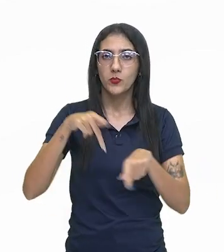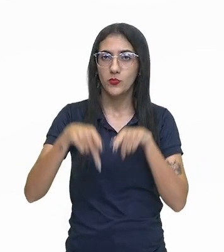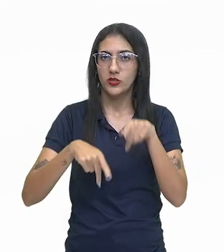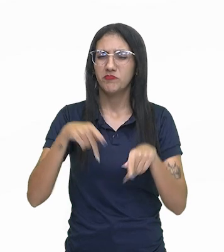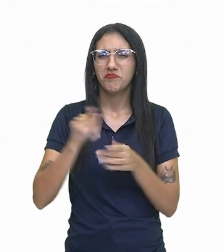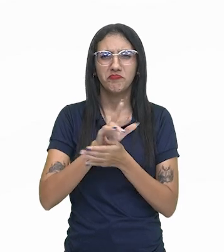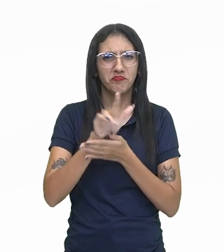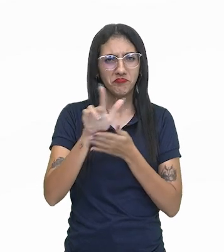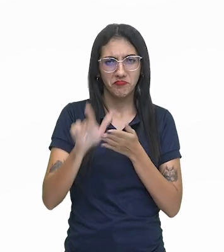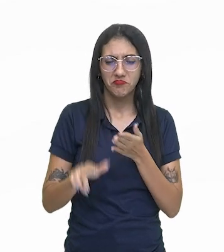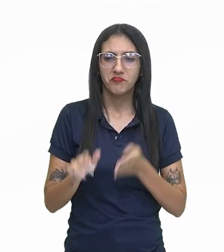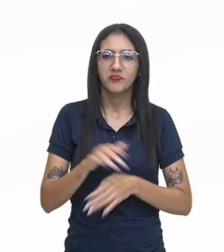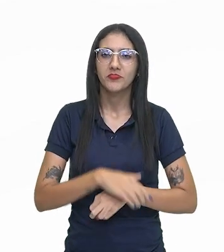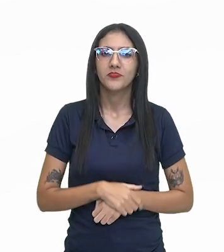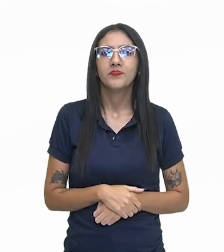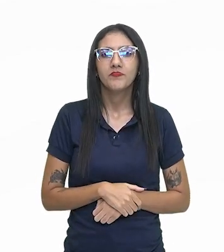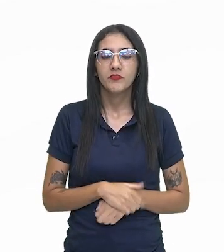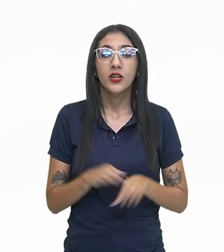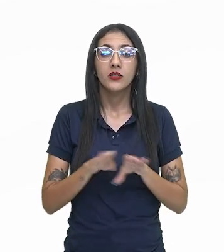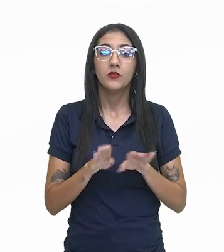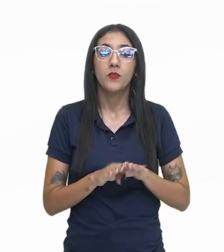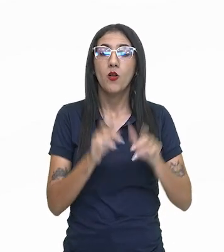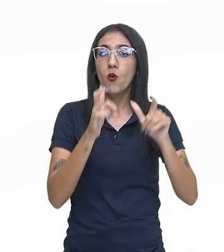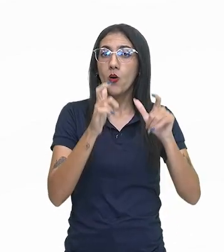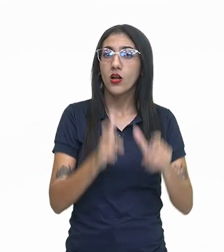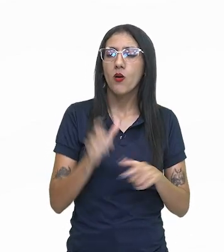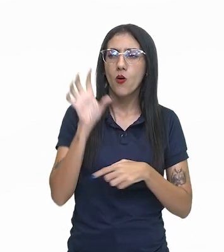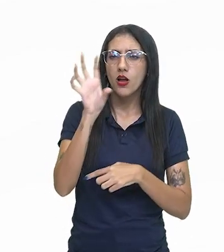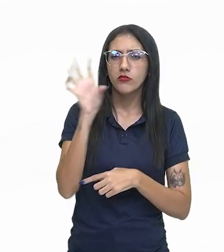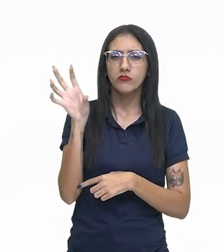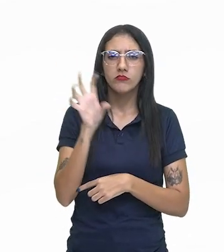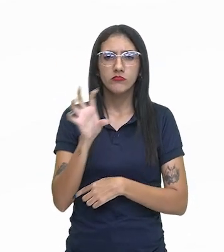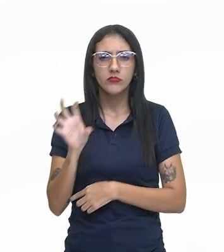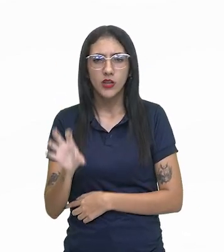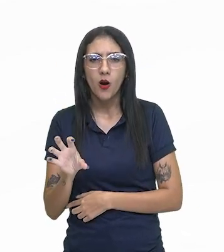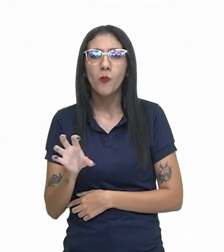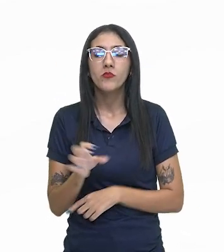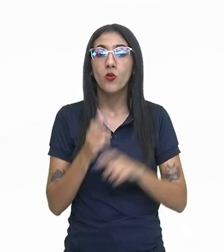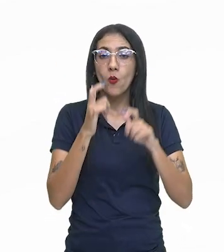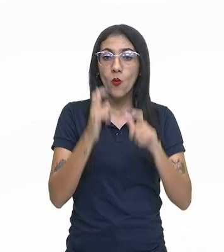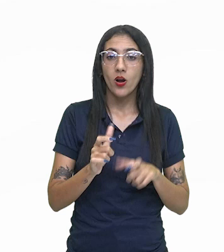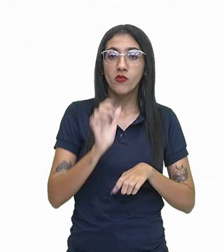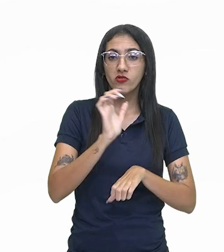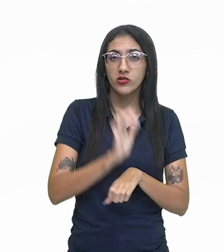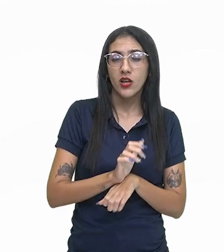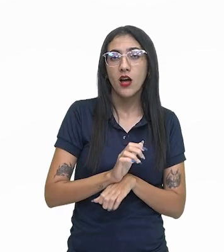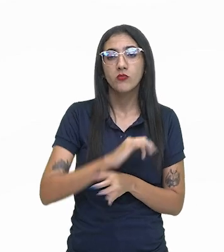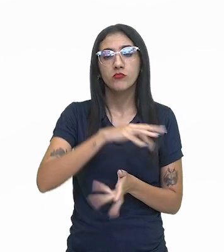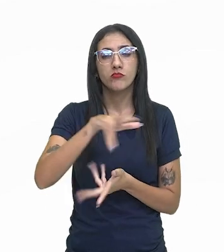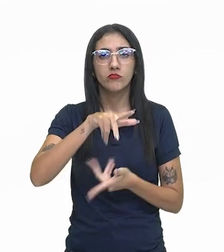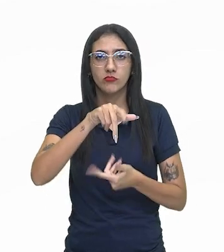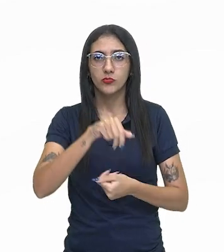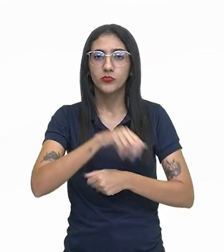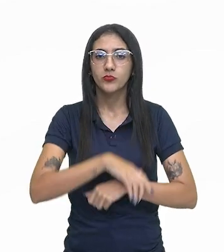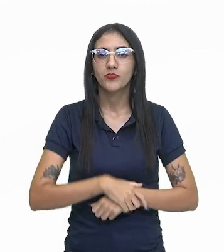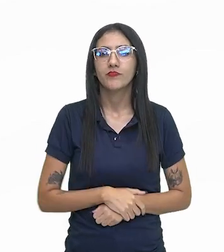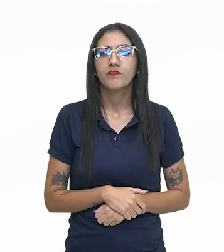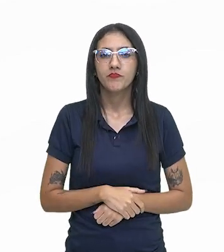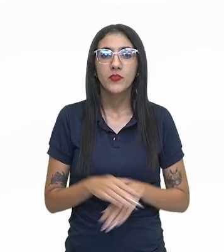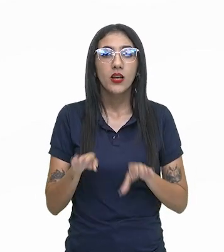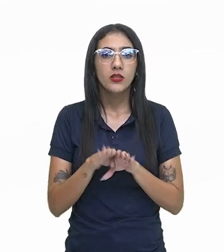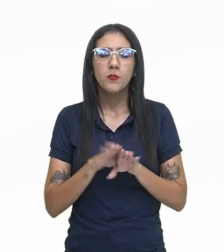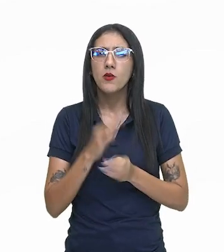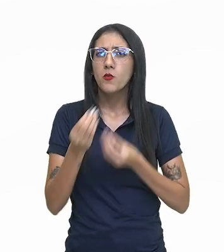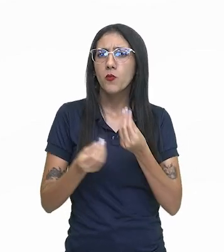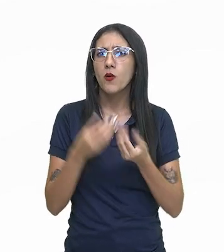patrimonialismo, populismo, etc. Em âmbito local, regional, nacional e global, bem como